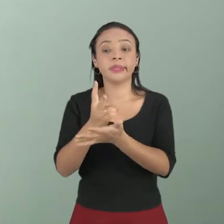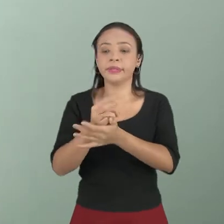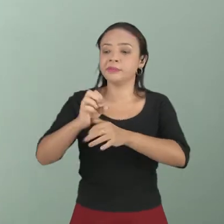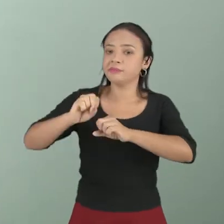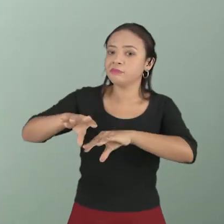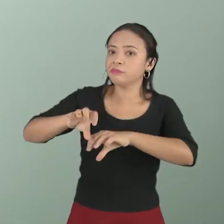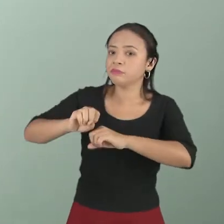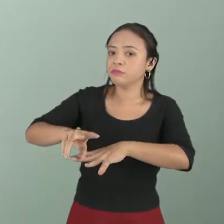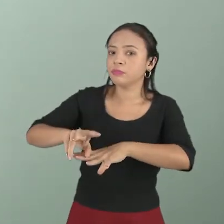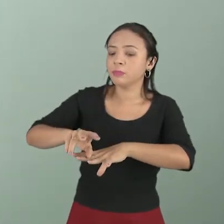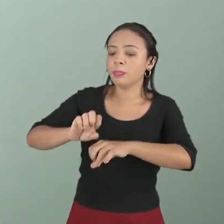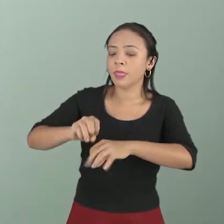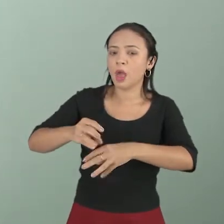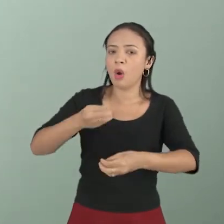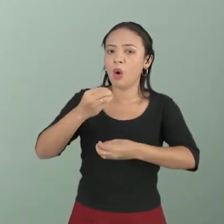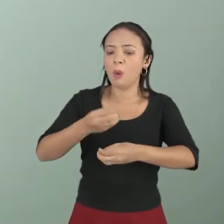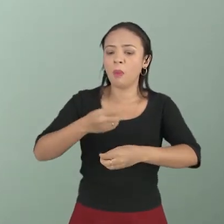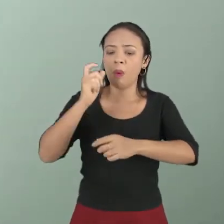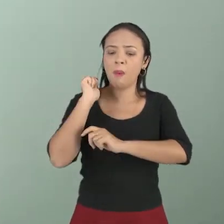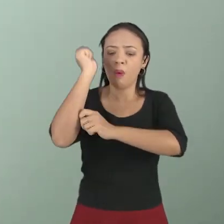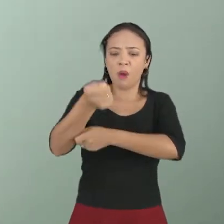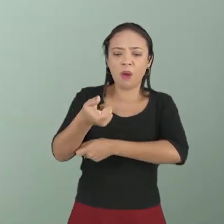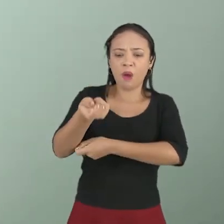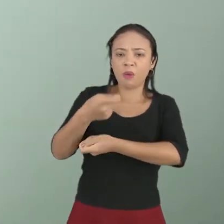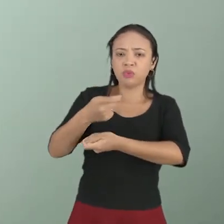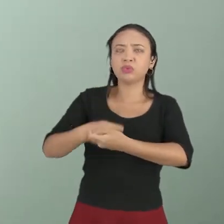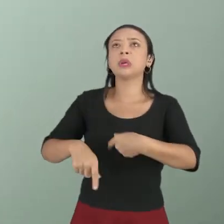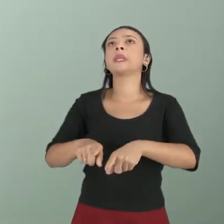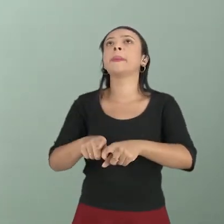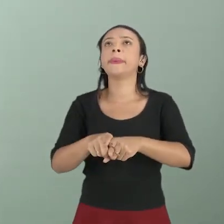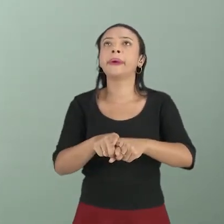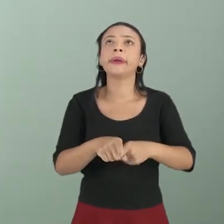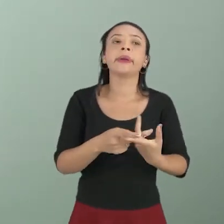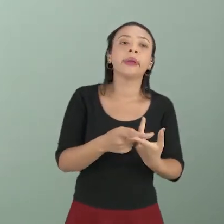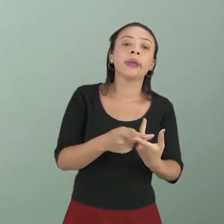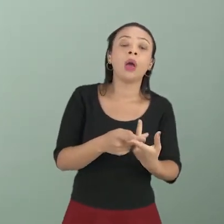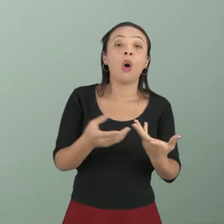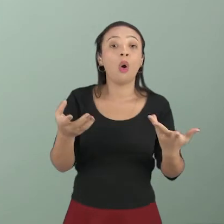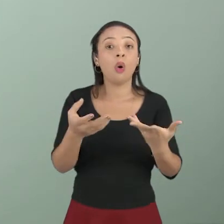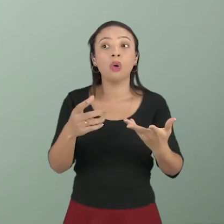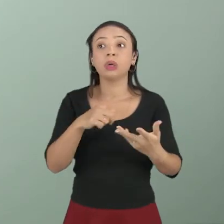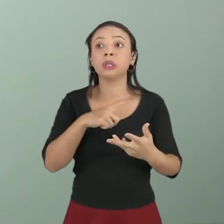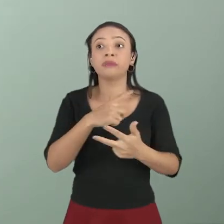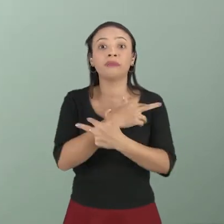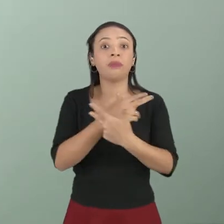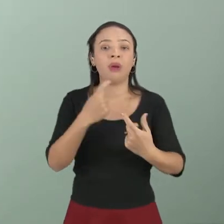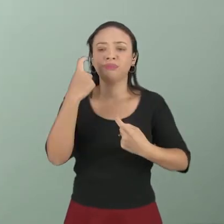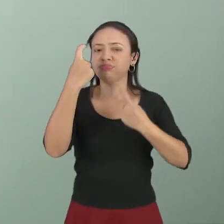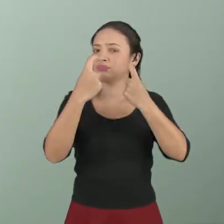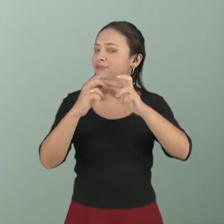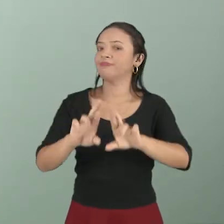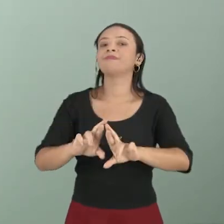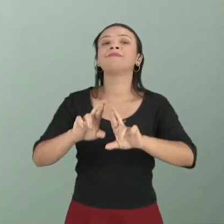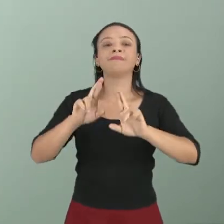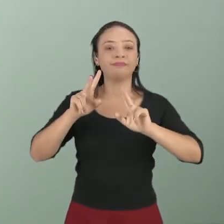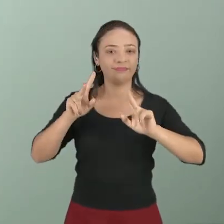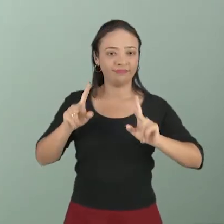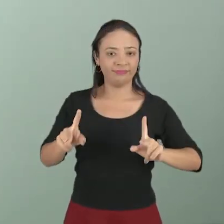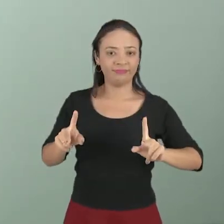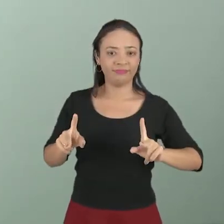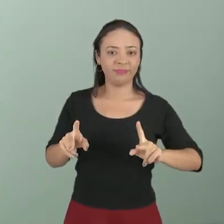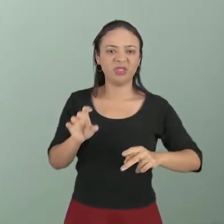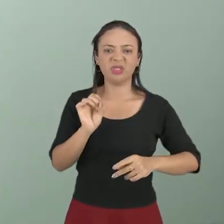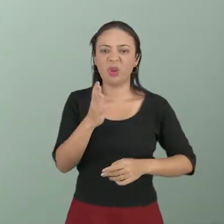de ensinar a caçar, a pescar. A preocupação era só comer. Hoje a gente tem mil e outras preocupações, né? Fosse só